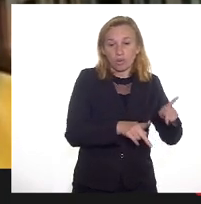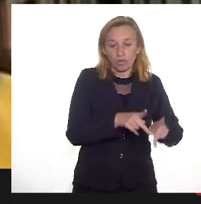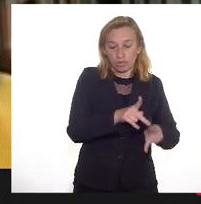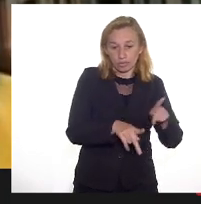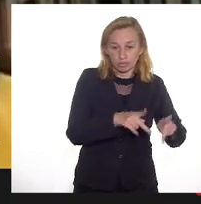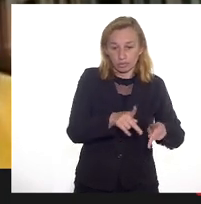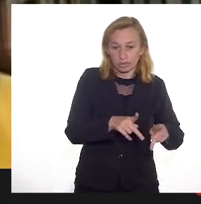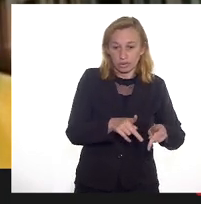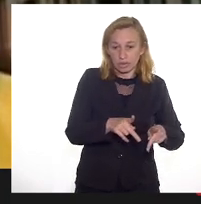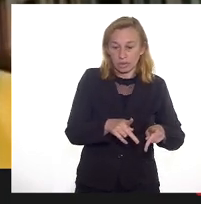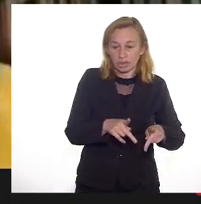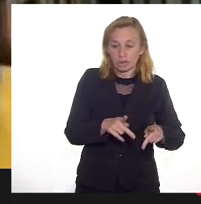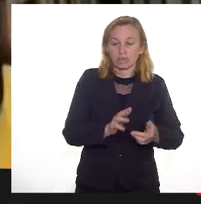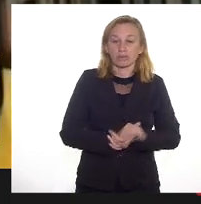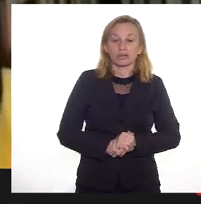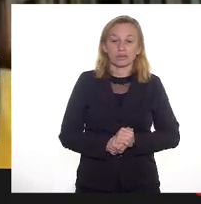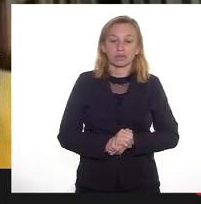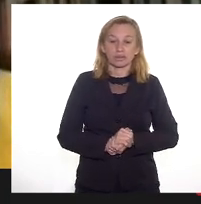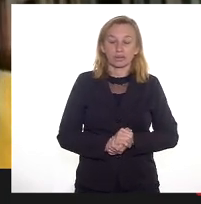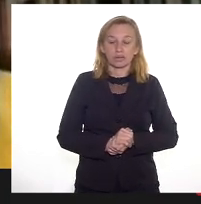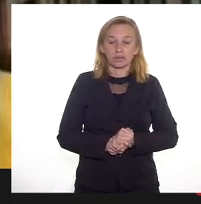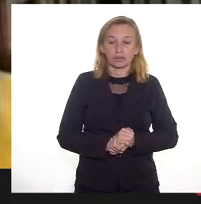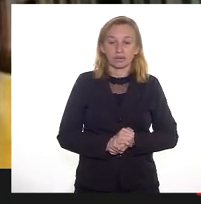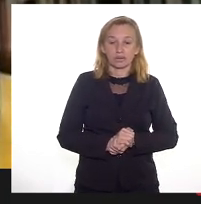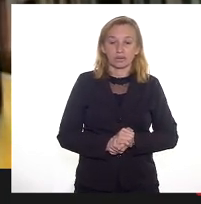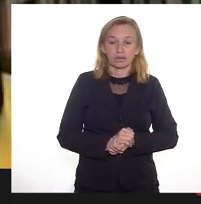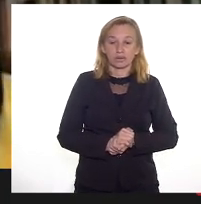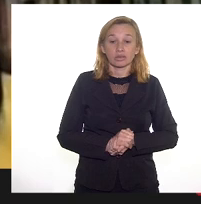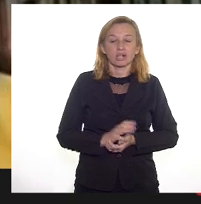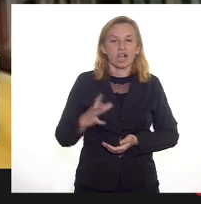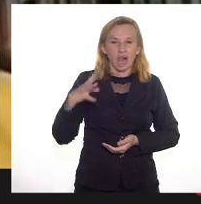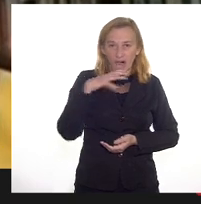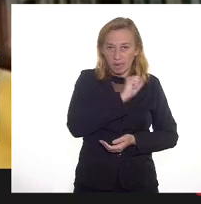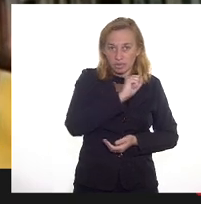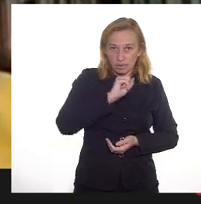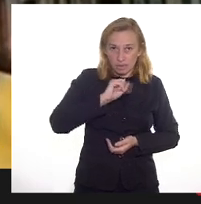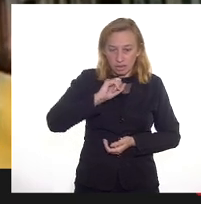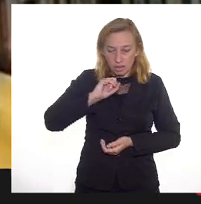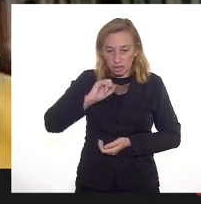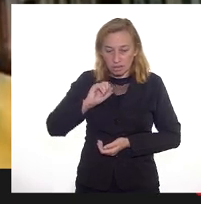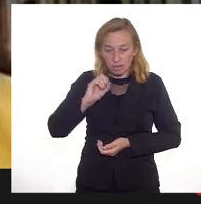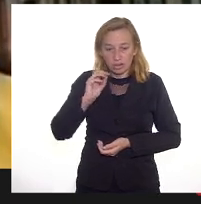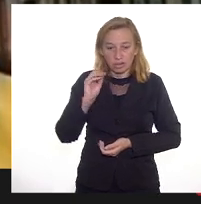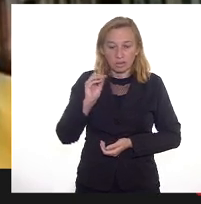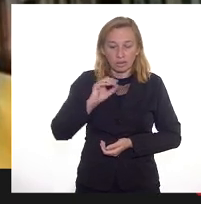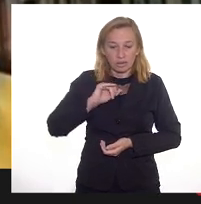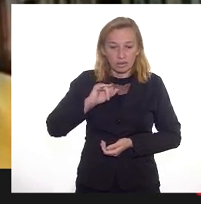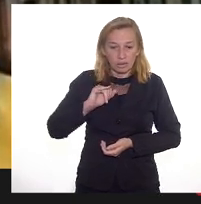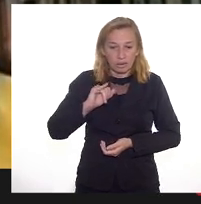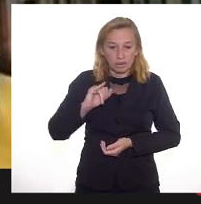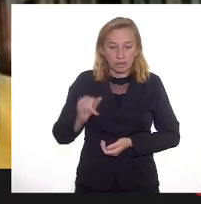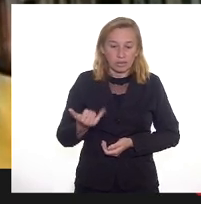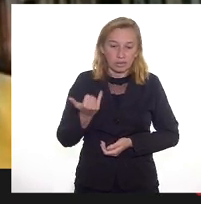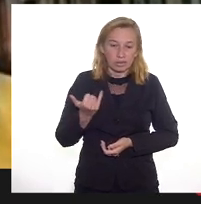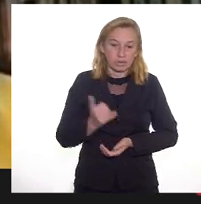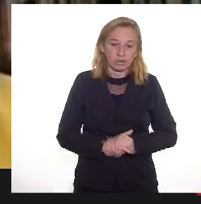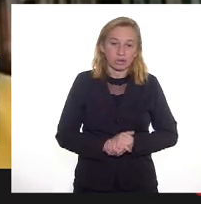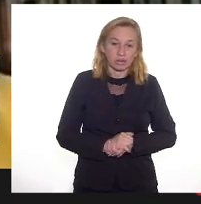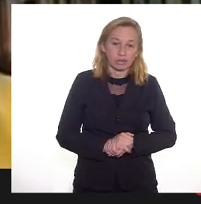Então, seria isso. Eu quero aproveitar rapidinho, se me permitem a